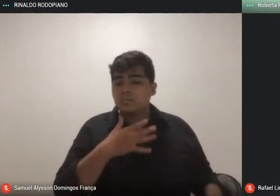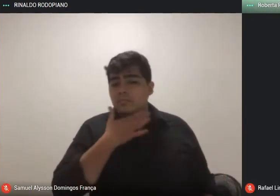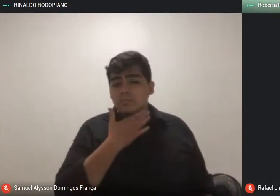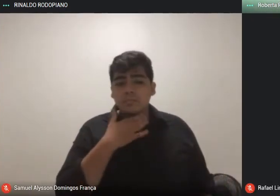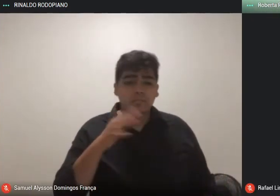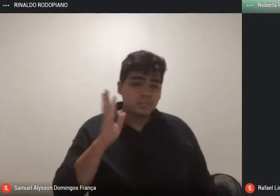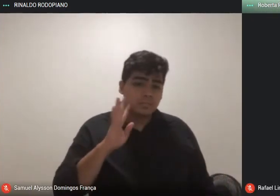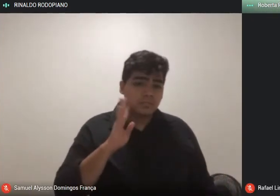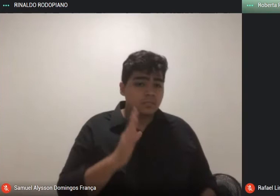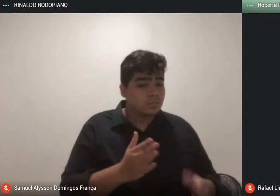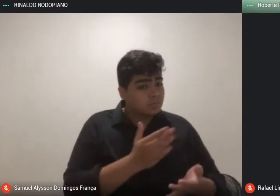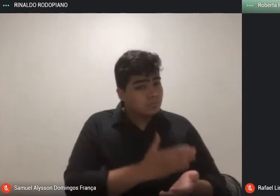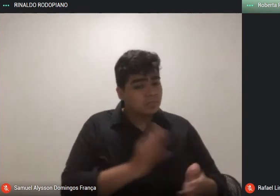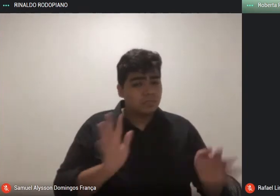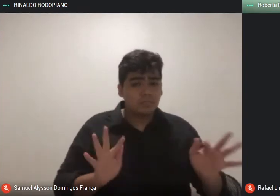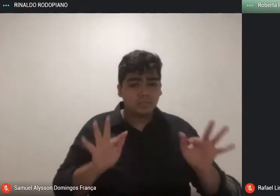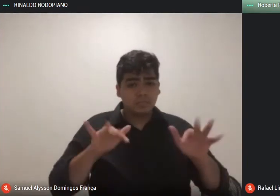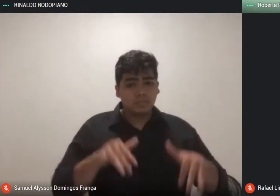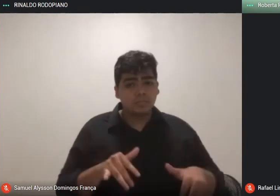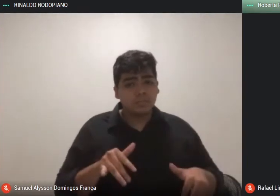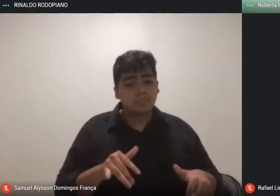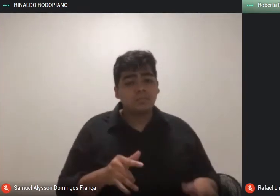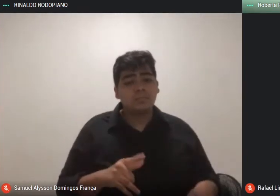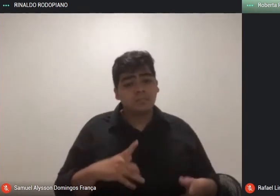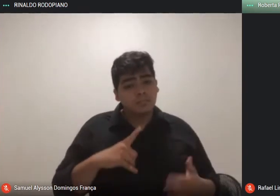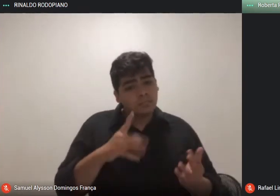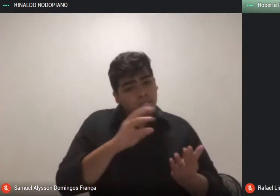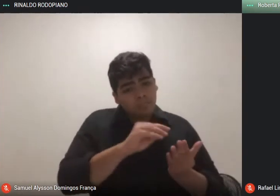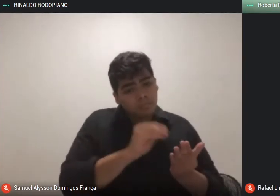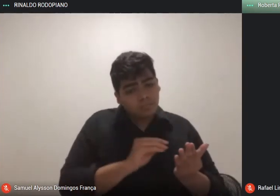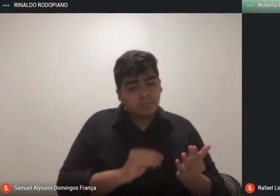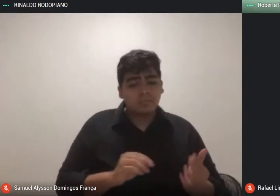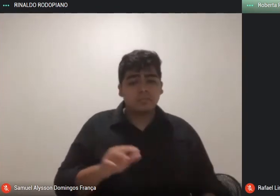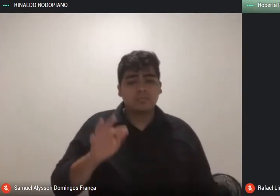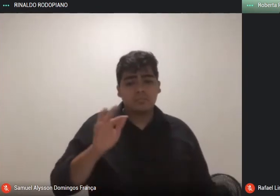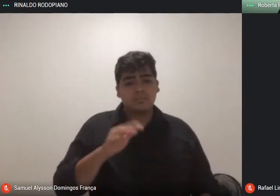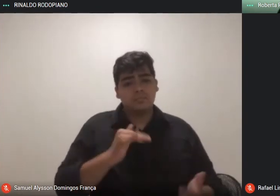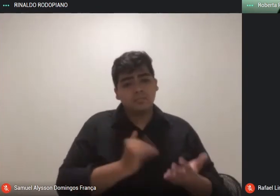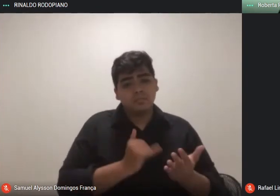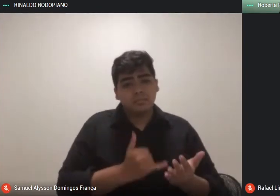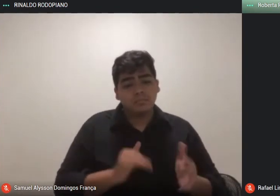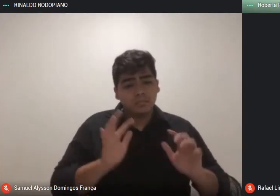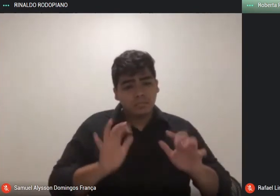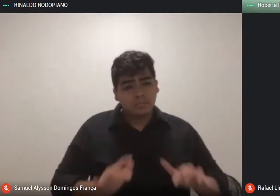antes de finalizar, por favor, preencham o formulário. Tá joia?